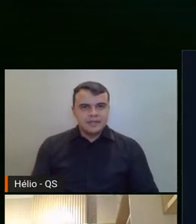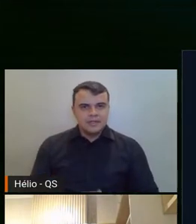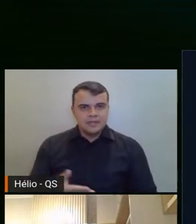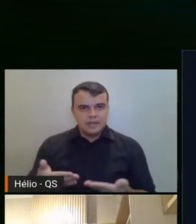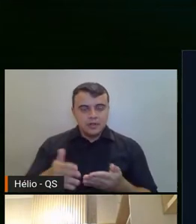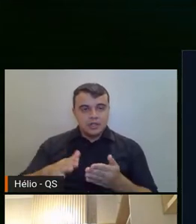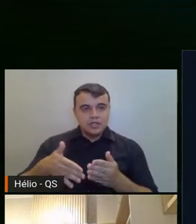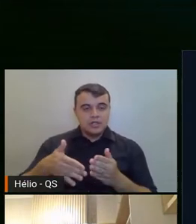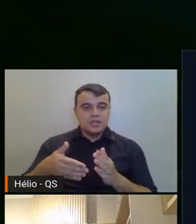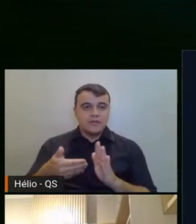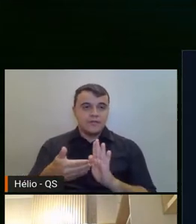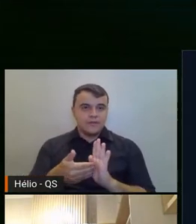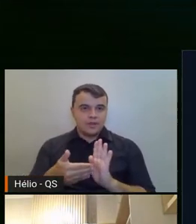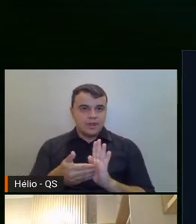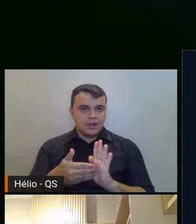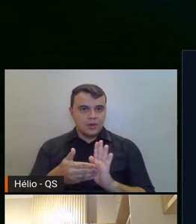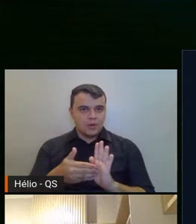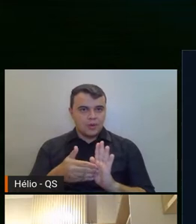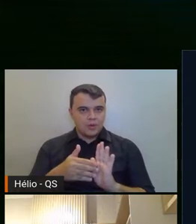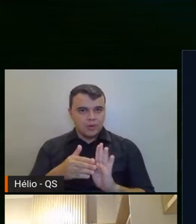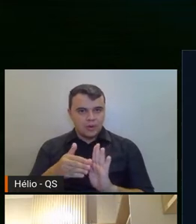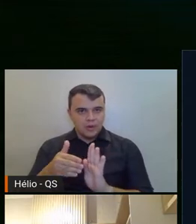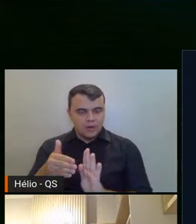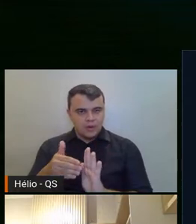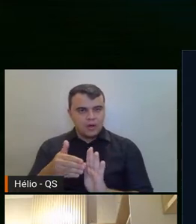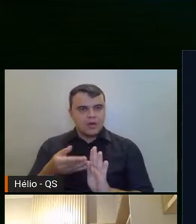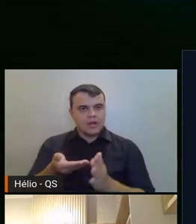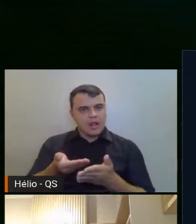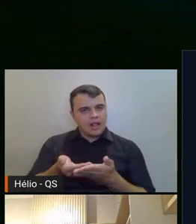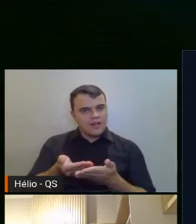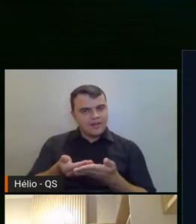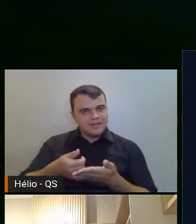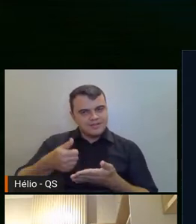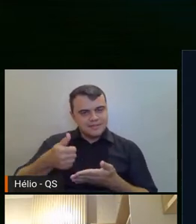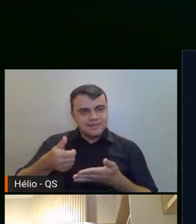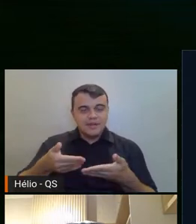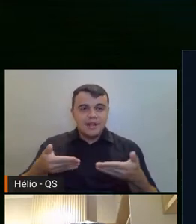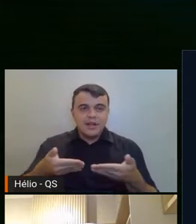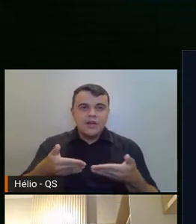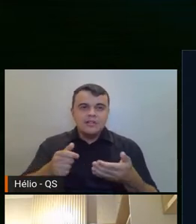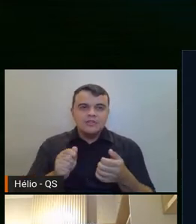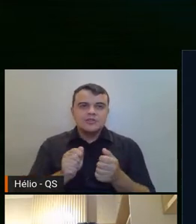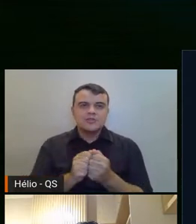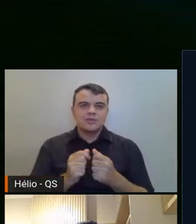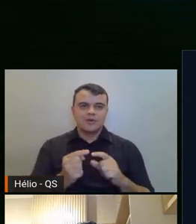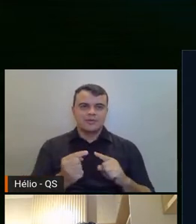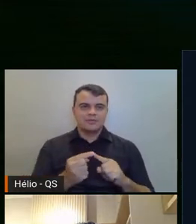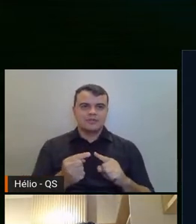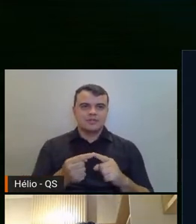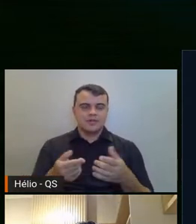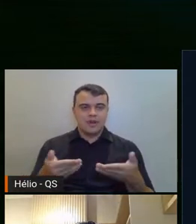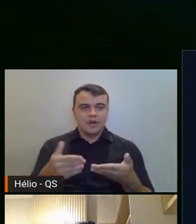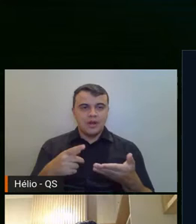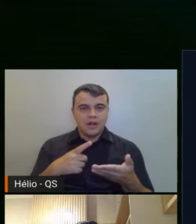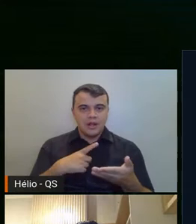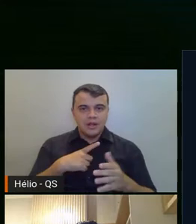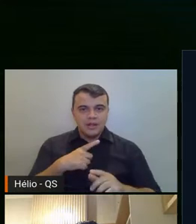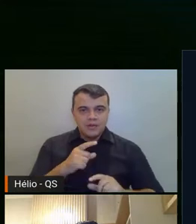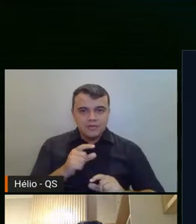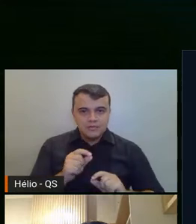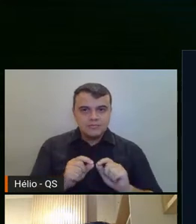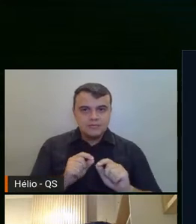para o final da nossa da nossa aula inaugural aí então o objetivo aqui agora é a gente